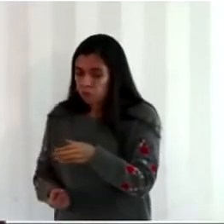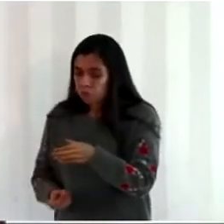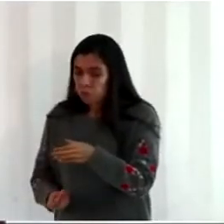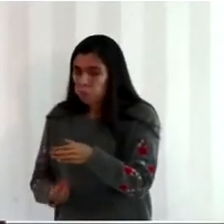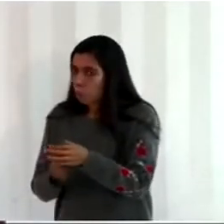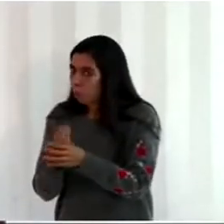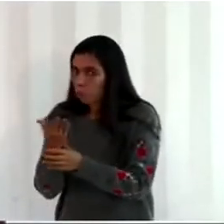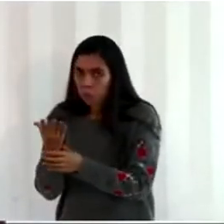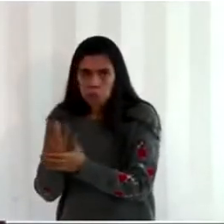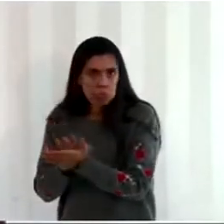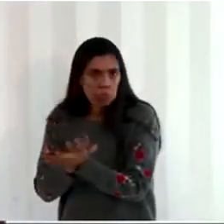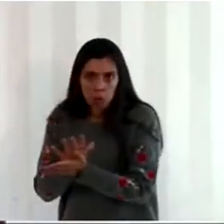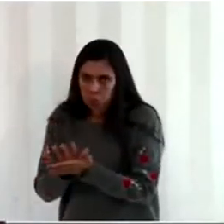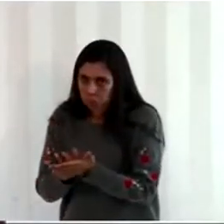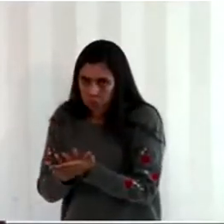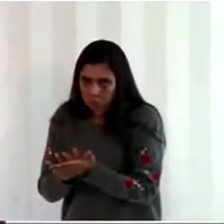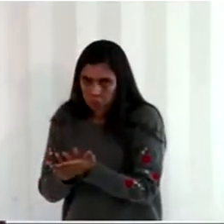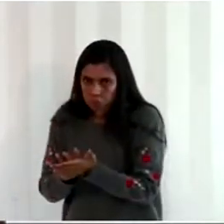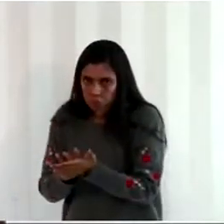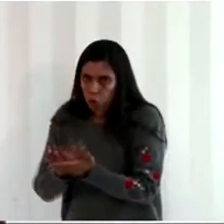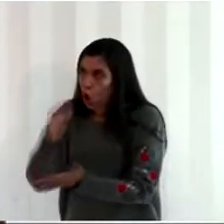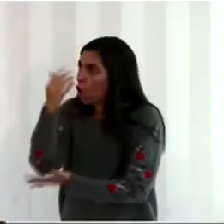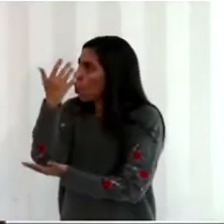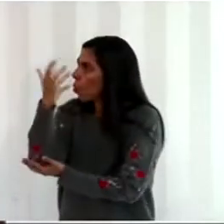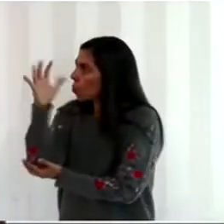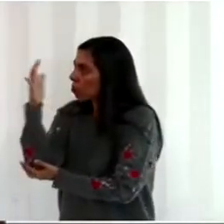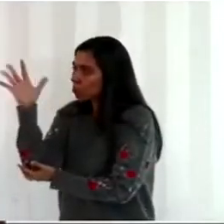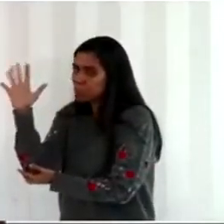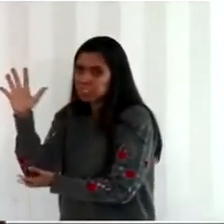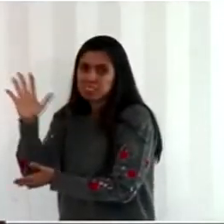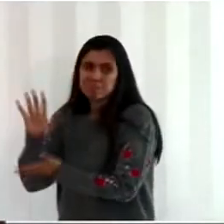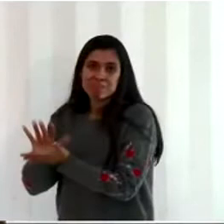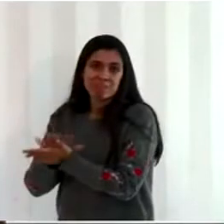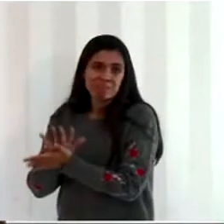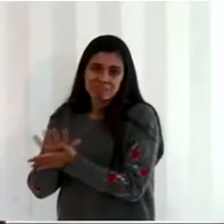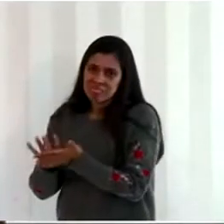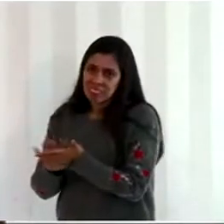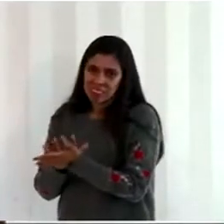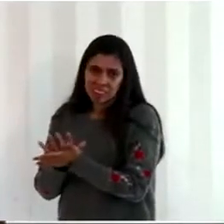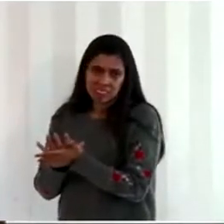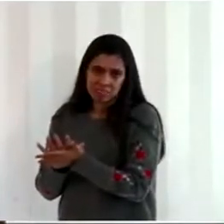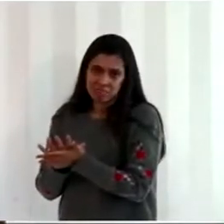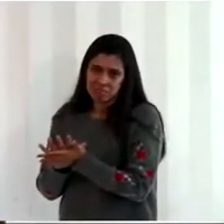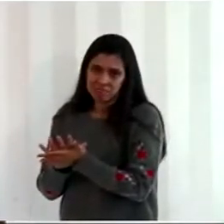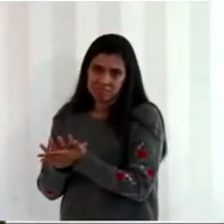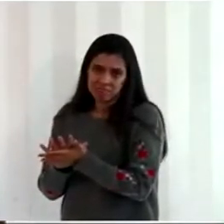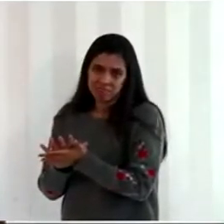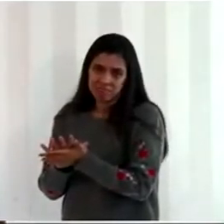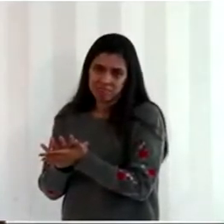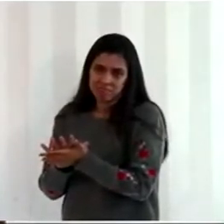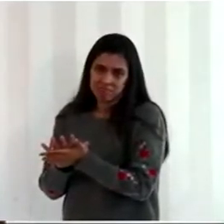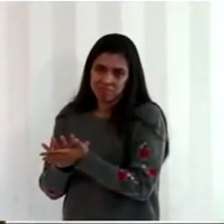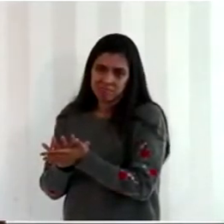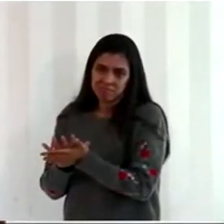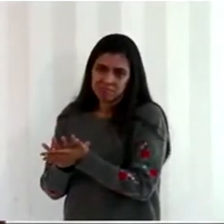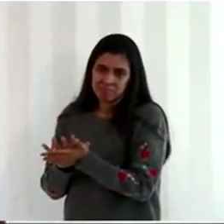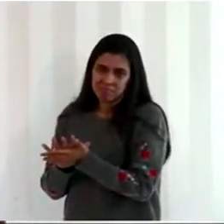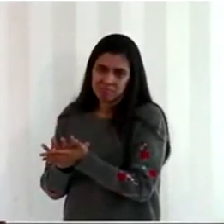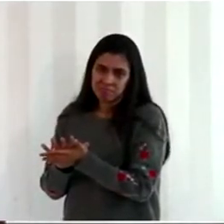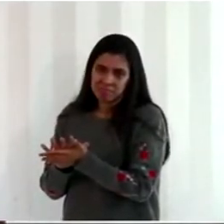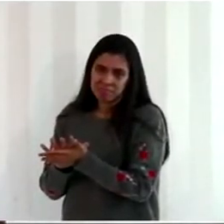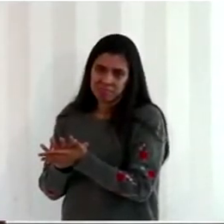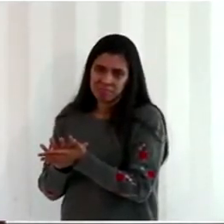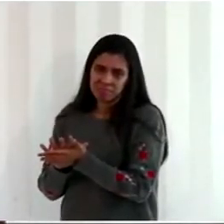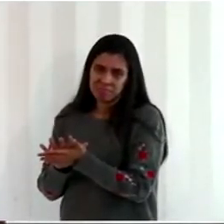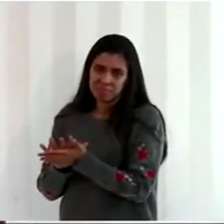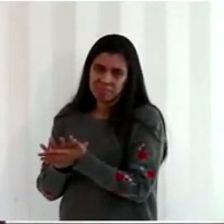da desobediência, de Deus não ser prioridade na vida deles, por eles não estarem vivendo uma vida santa e reta diante de Deus. Mas